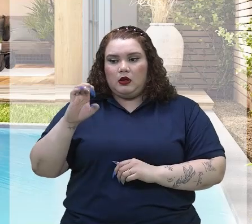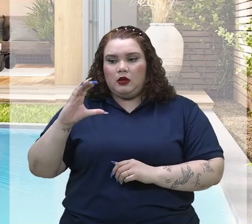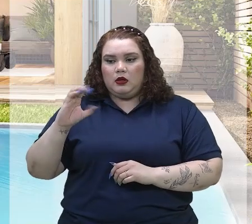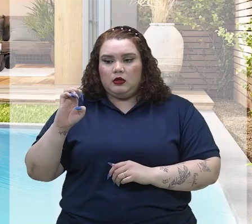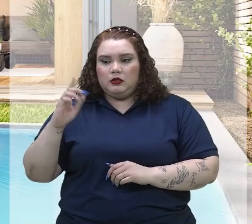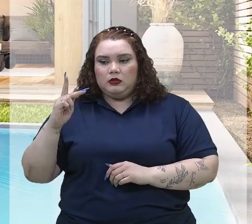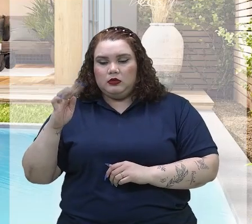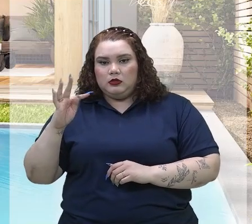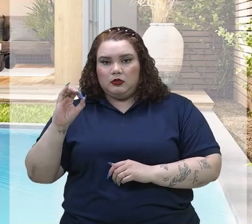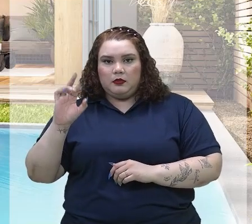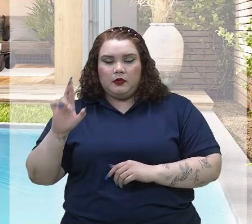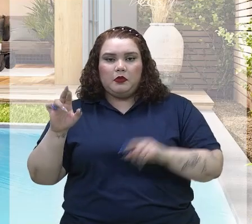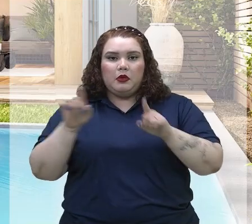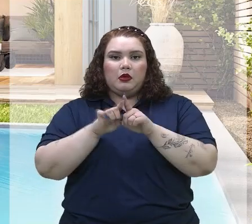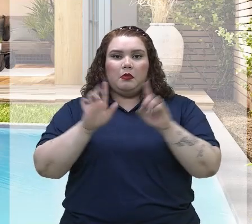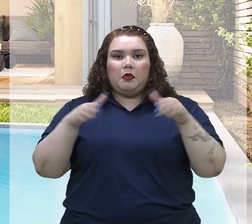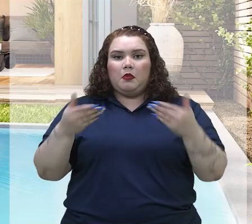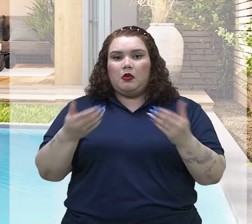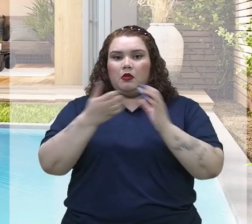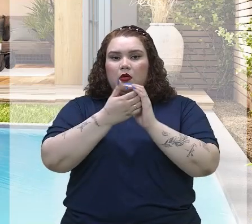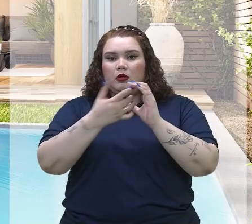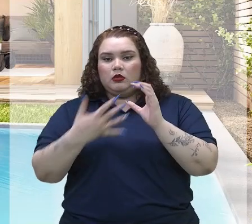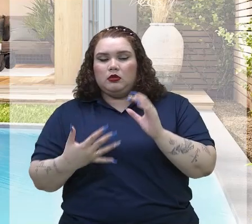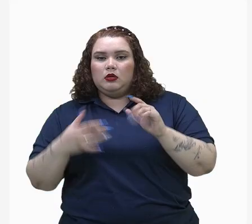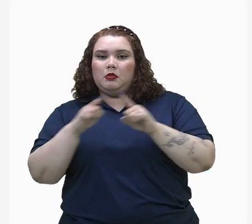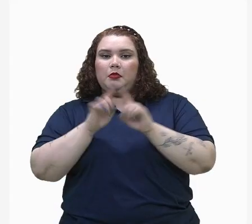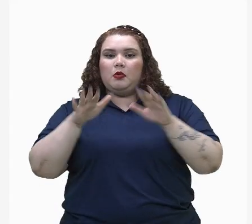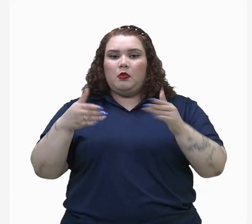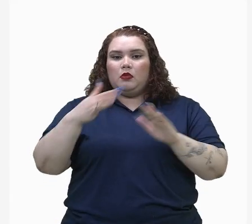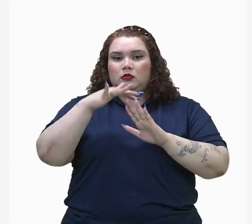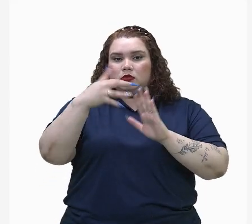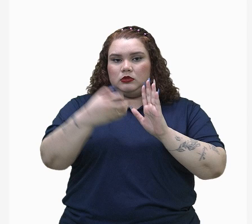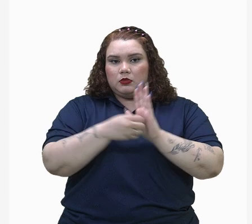sua característica e o símbolo. Vejam aí.